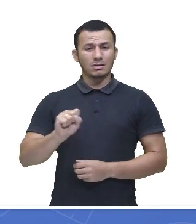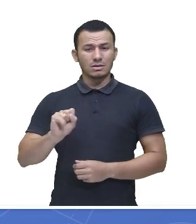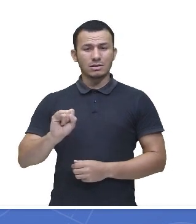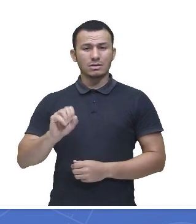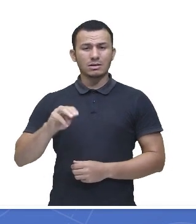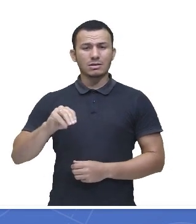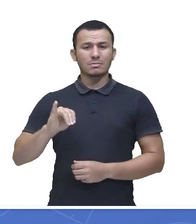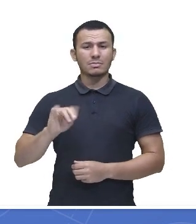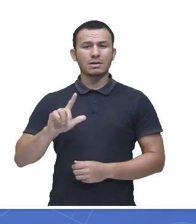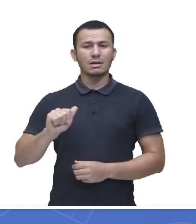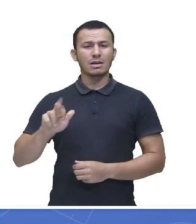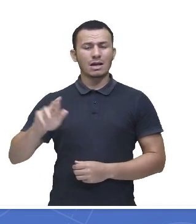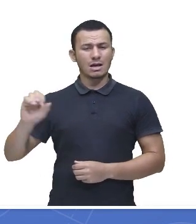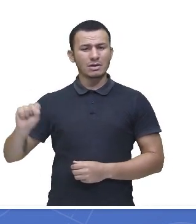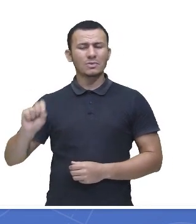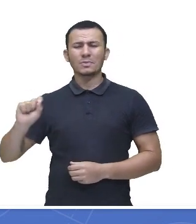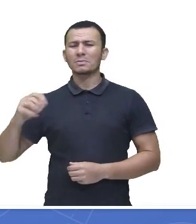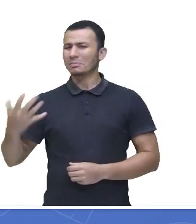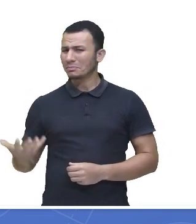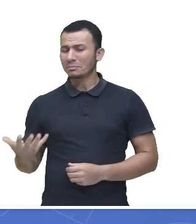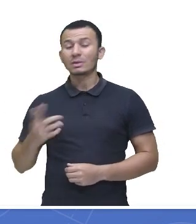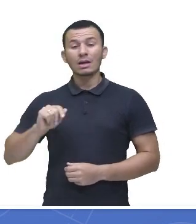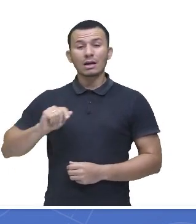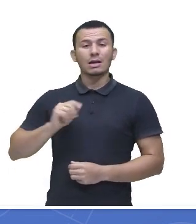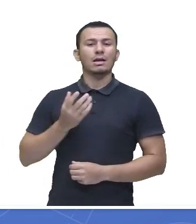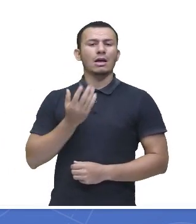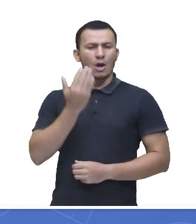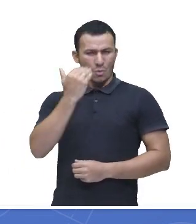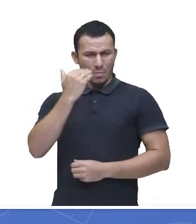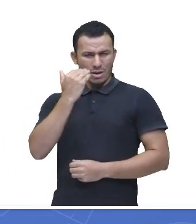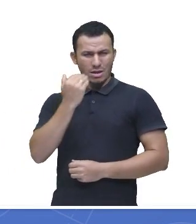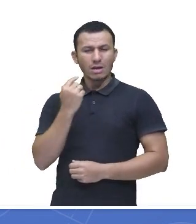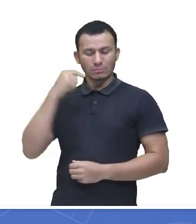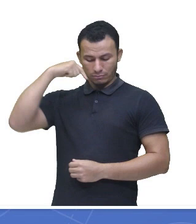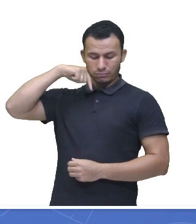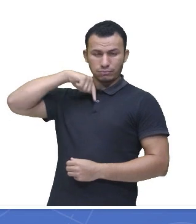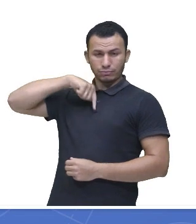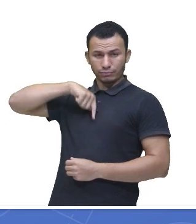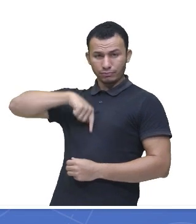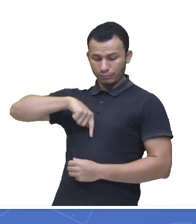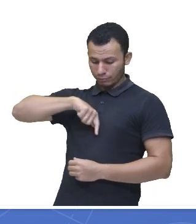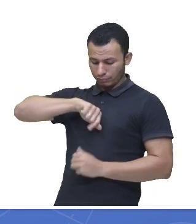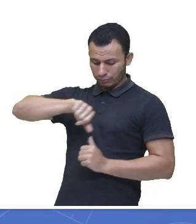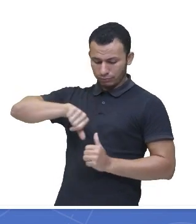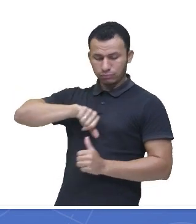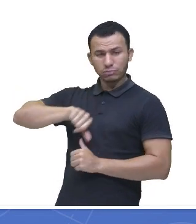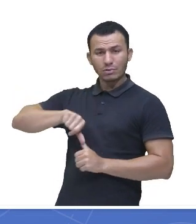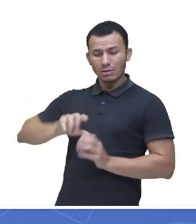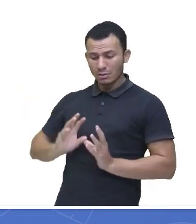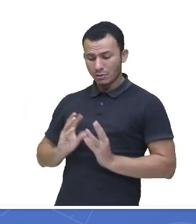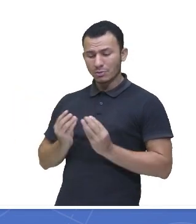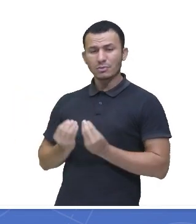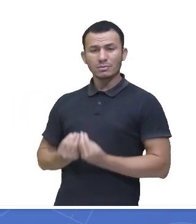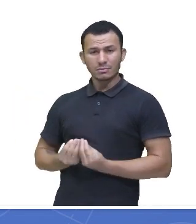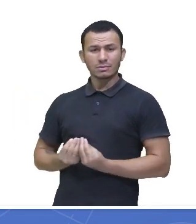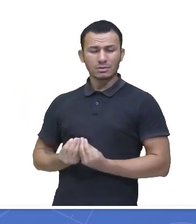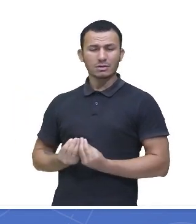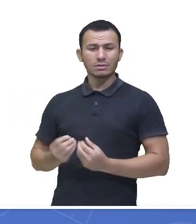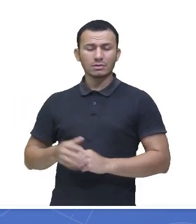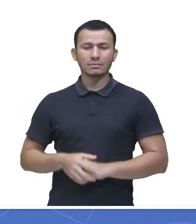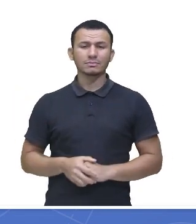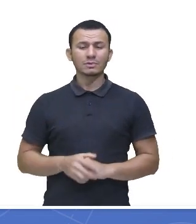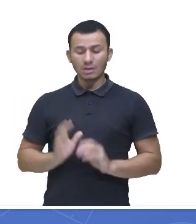olha só, é a transformação dos alimentos em substâncias assimiláveis, ou